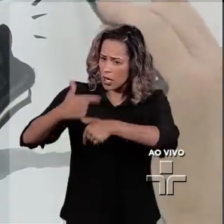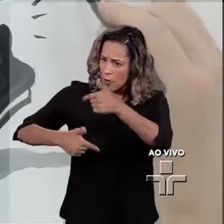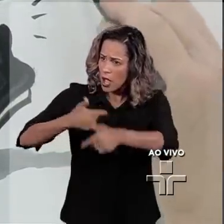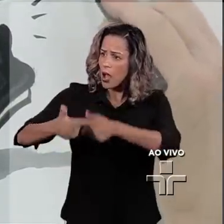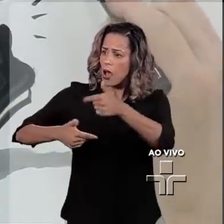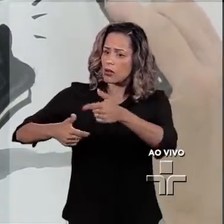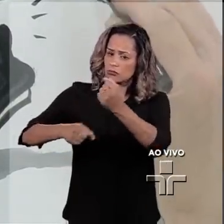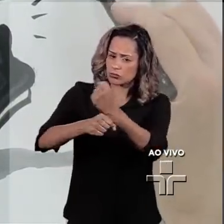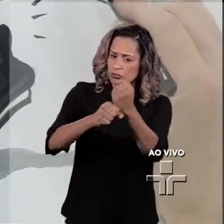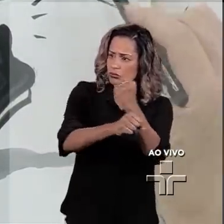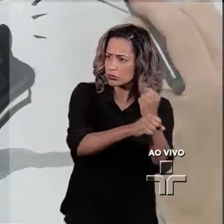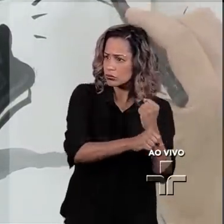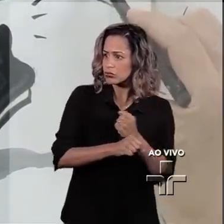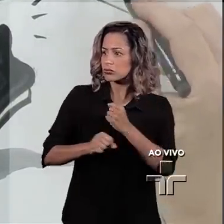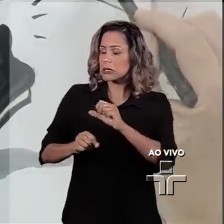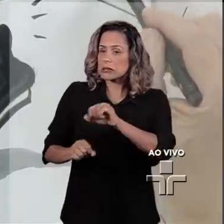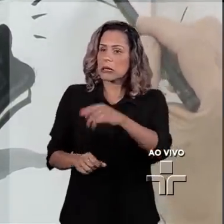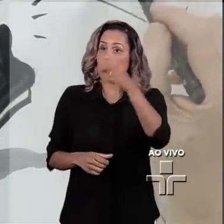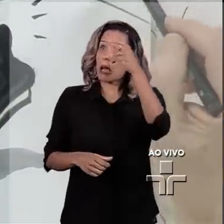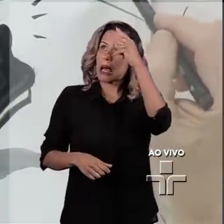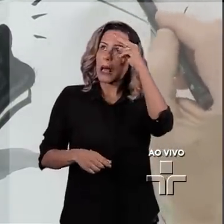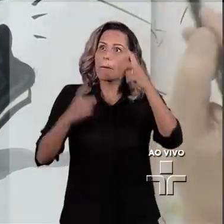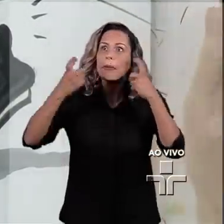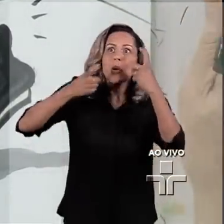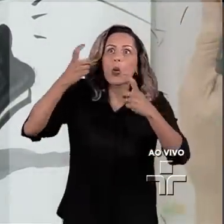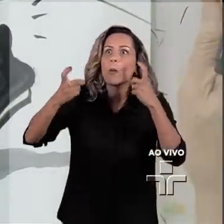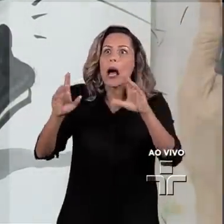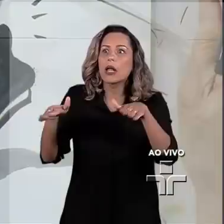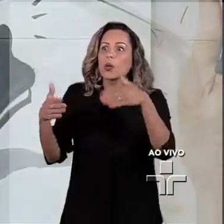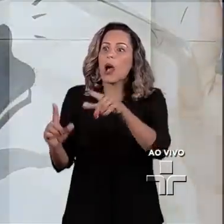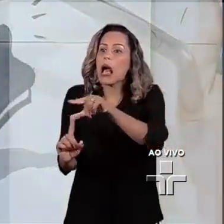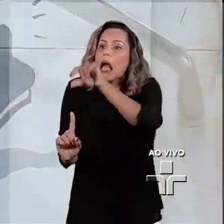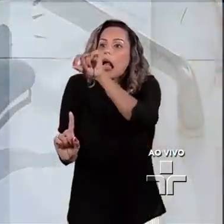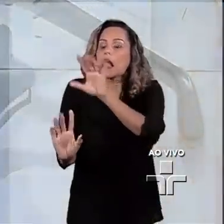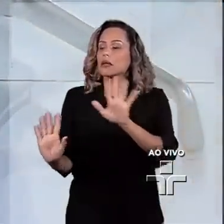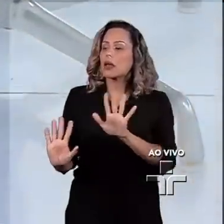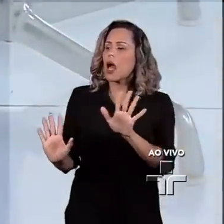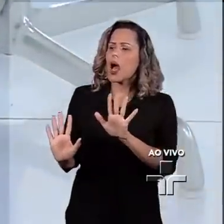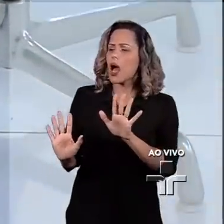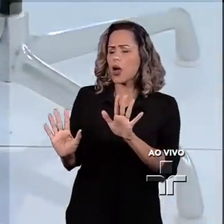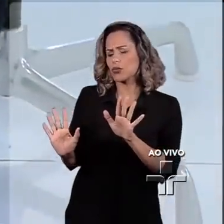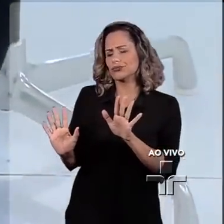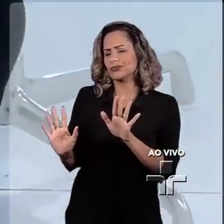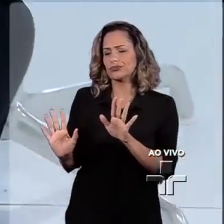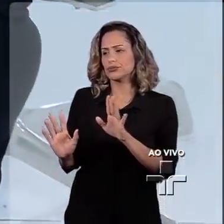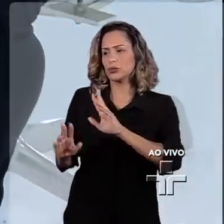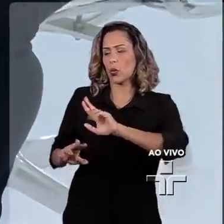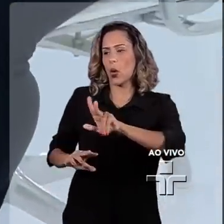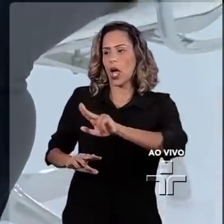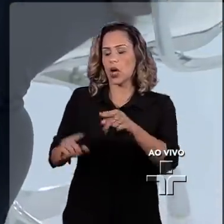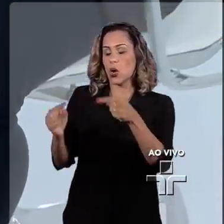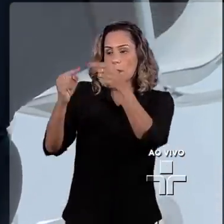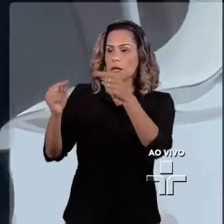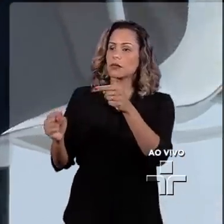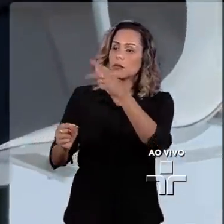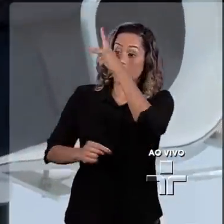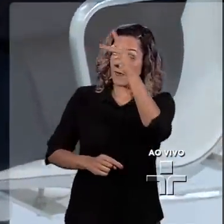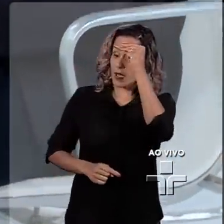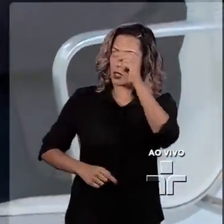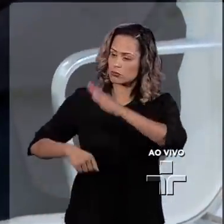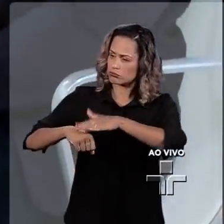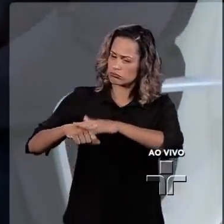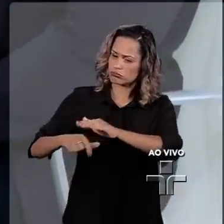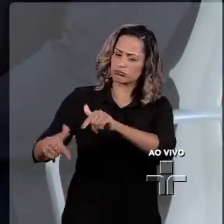de ter preocupação com o governo, né? O prefeito tem que prefeitar, não tem que ser o seu publicitário, o seu marqueteiro. Isso depois a população